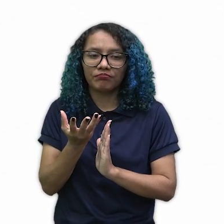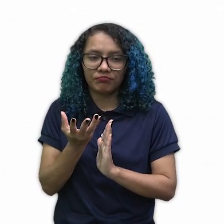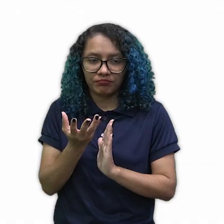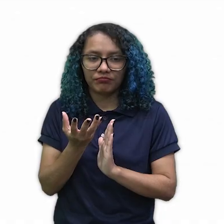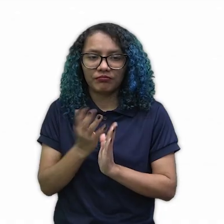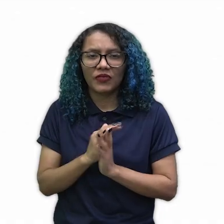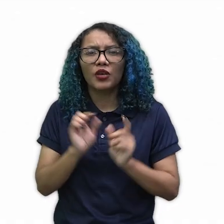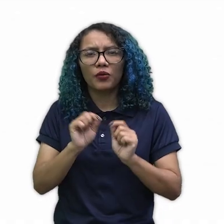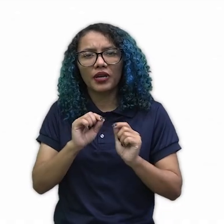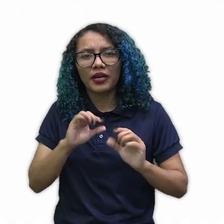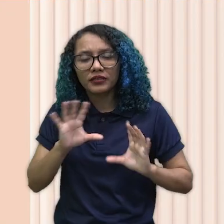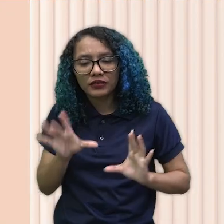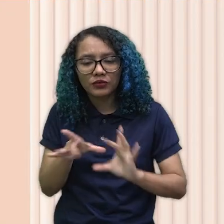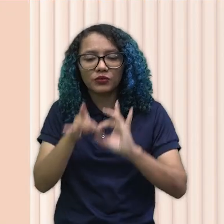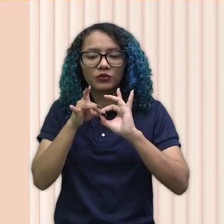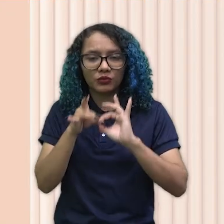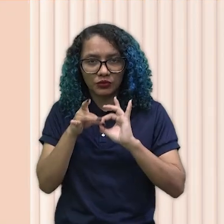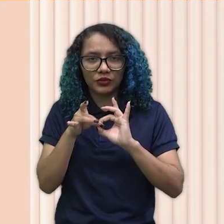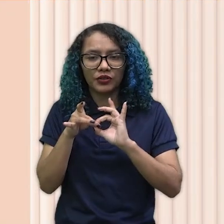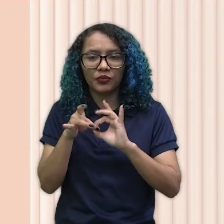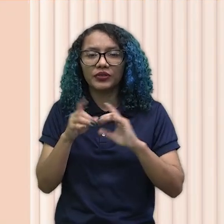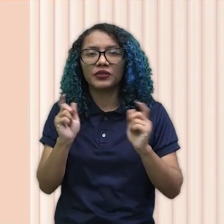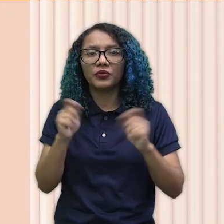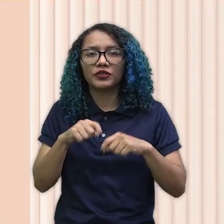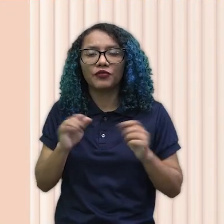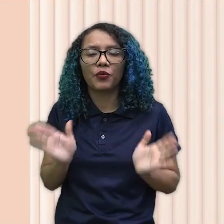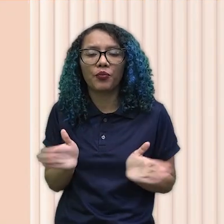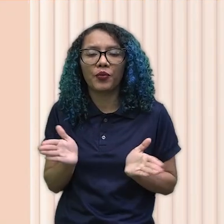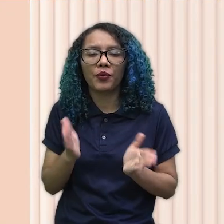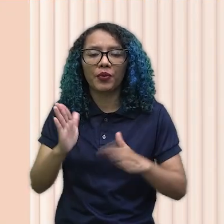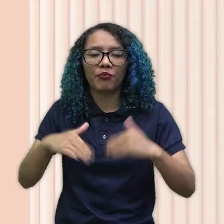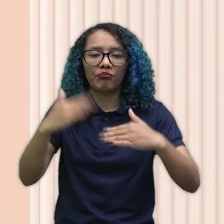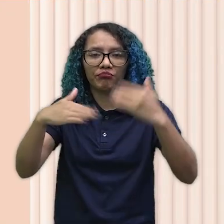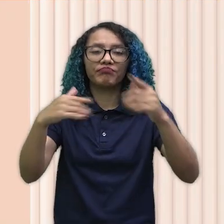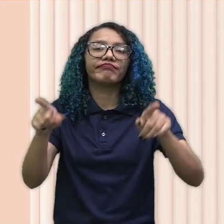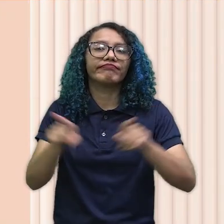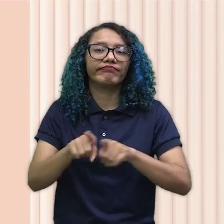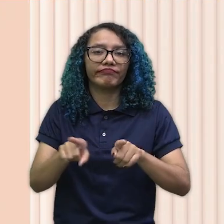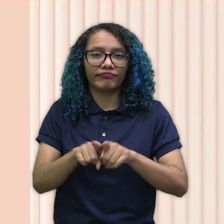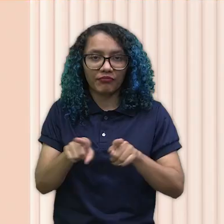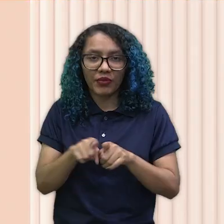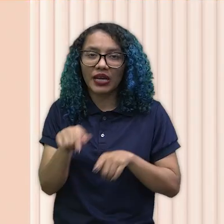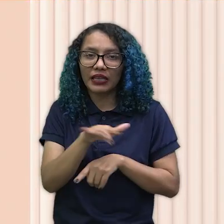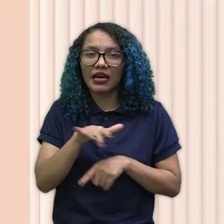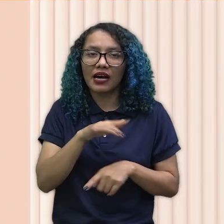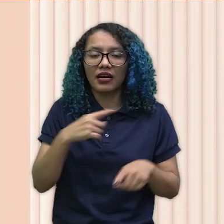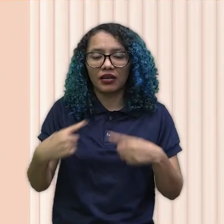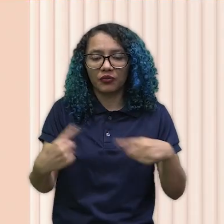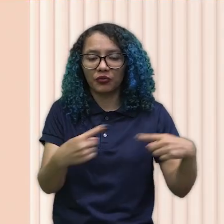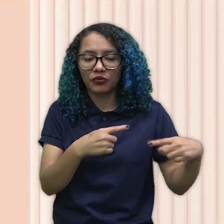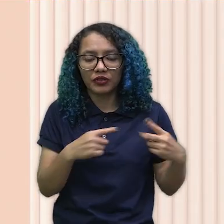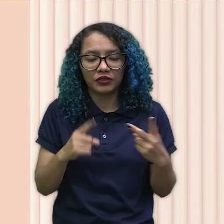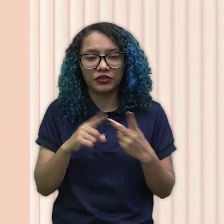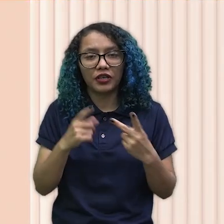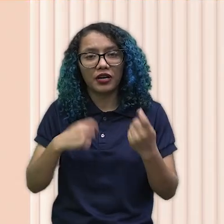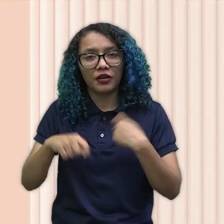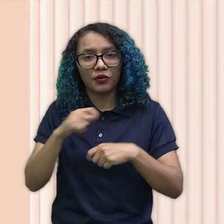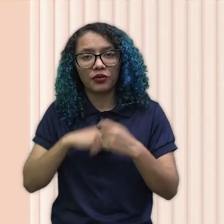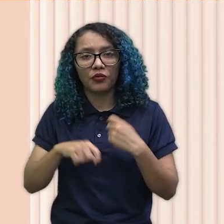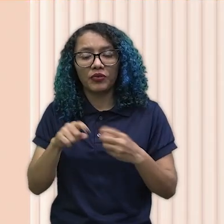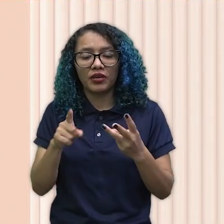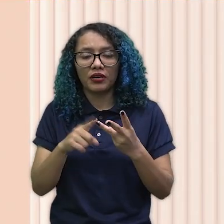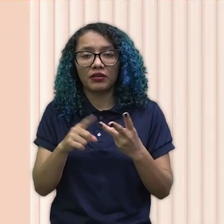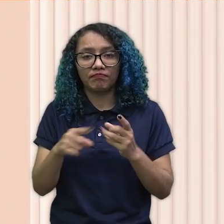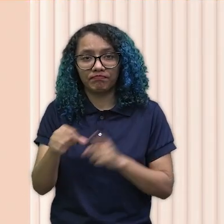se juntando para desenvolver cada vez mais também a questão política, a questão econômica e